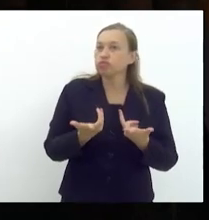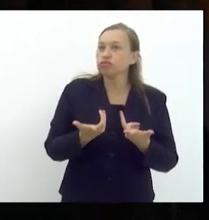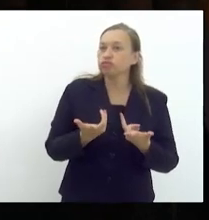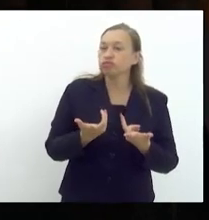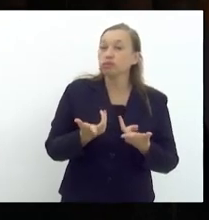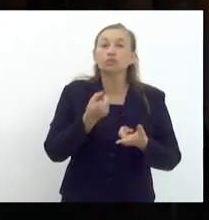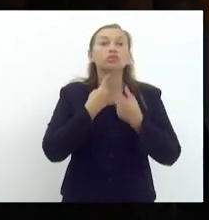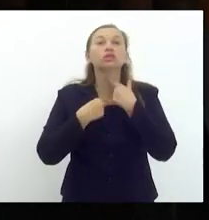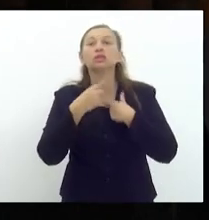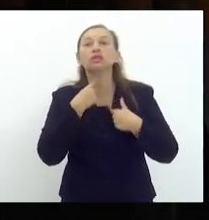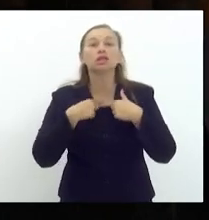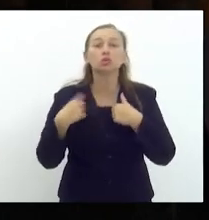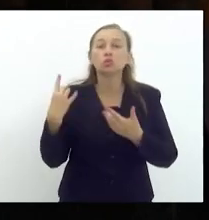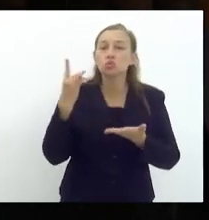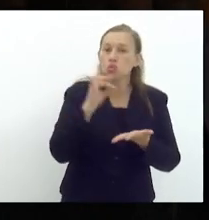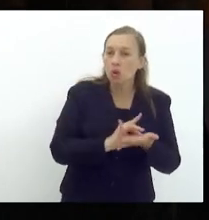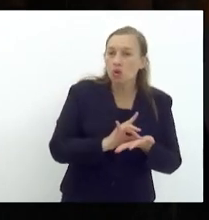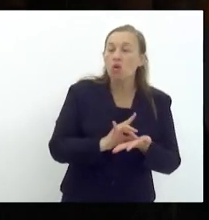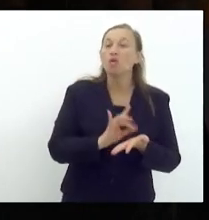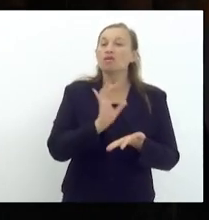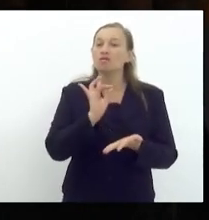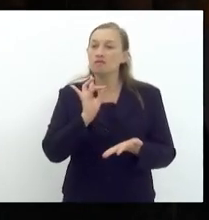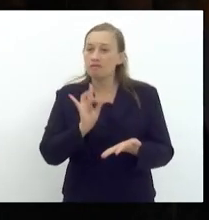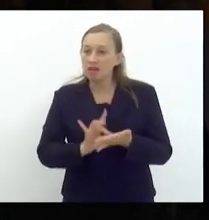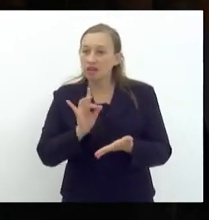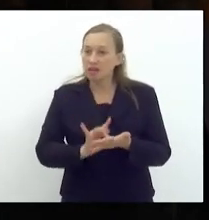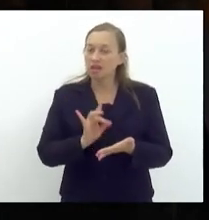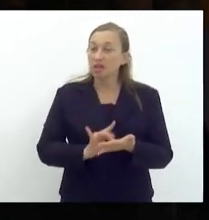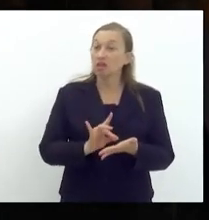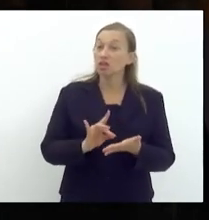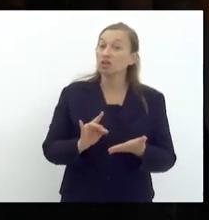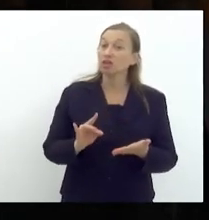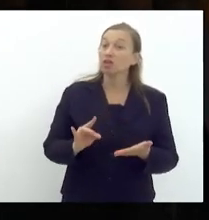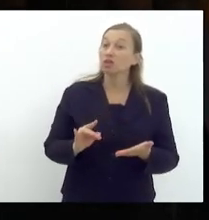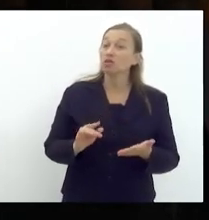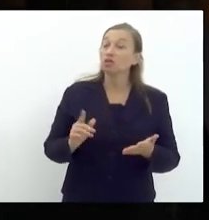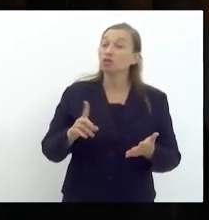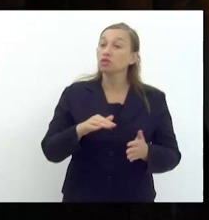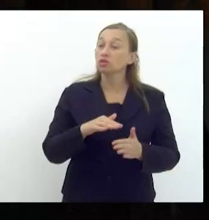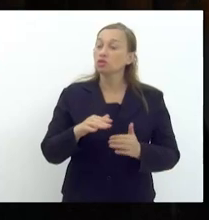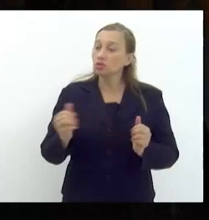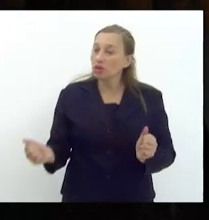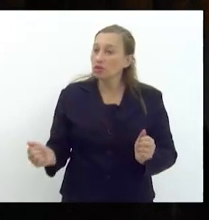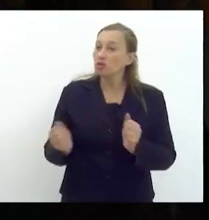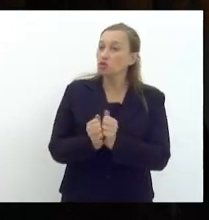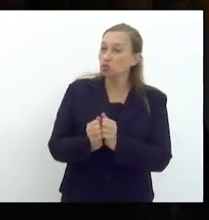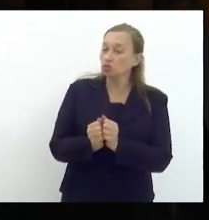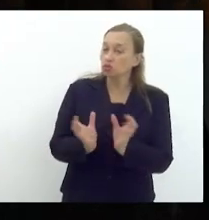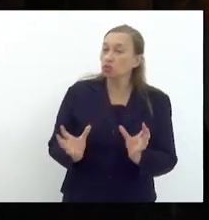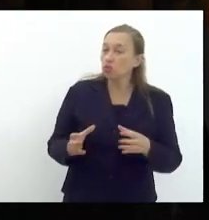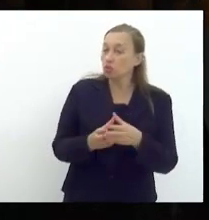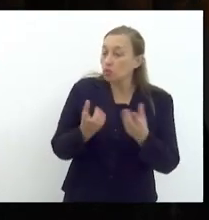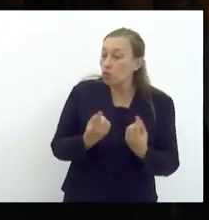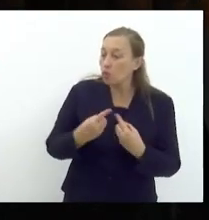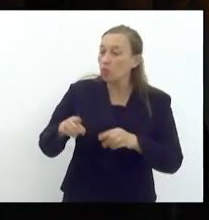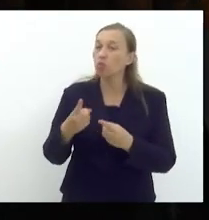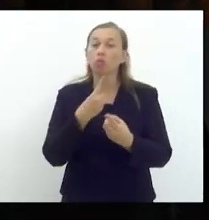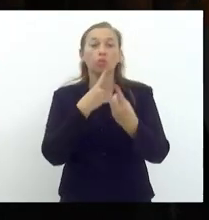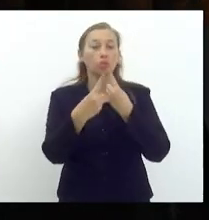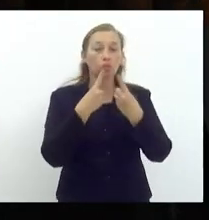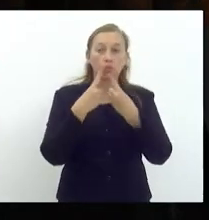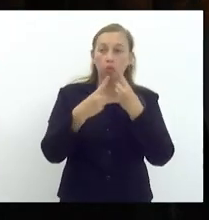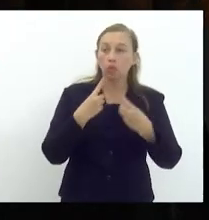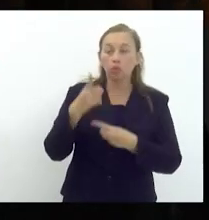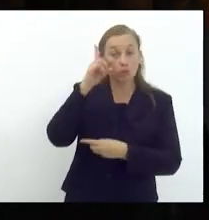desejo real sincero sobretudo daqueles que estiveram conosco da oposição em dialogar